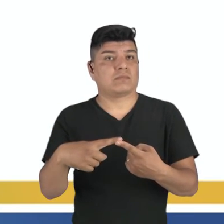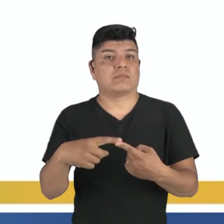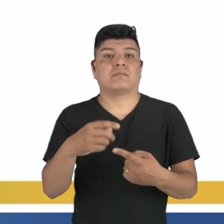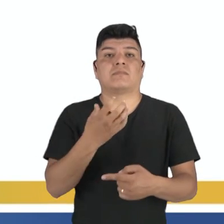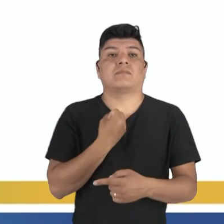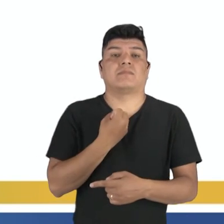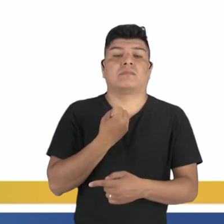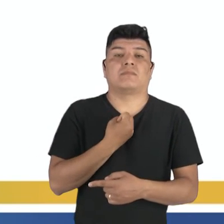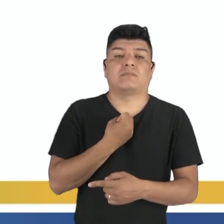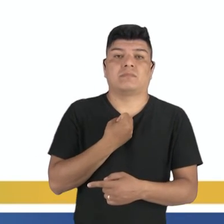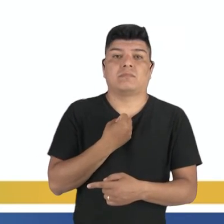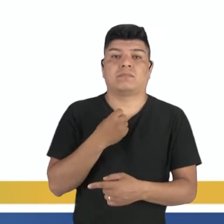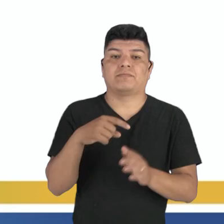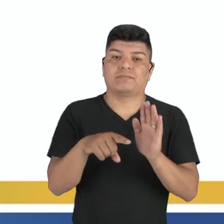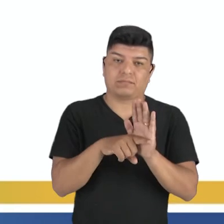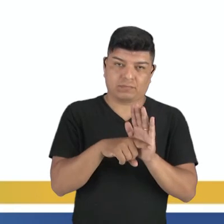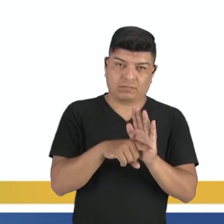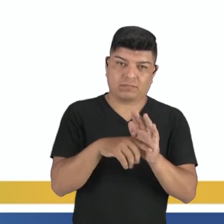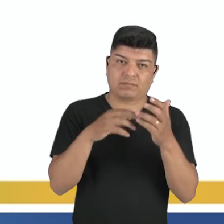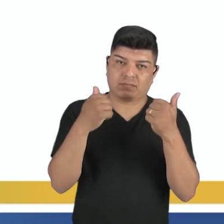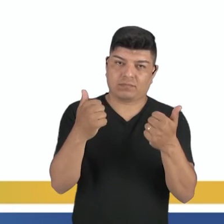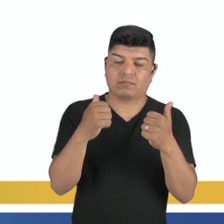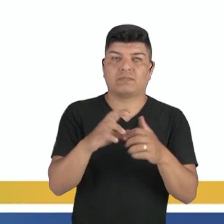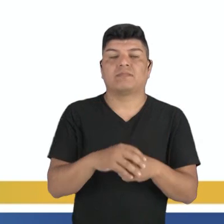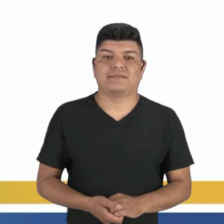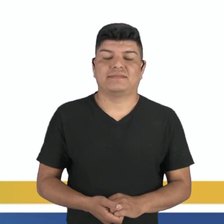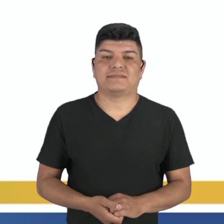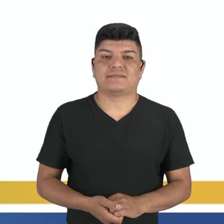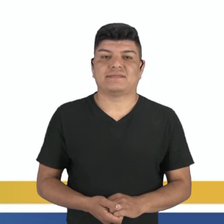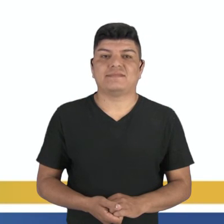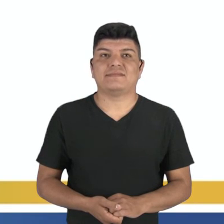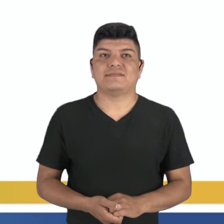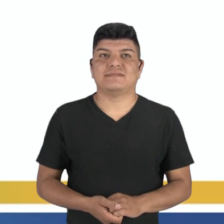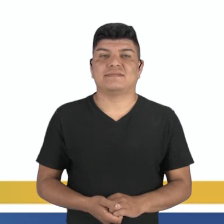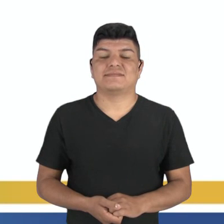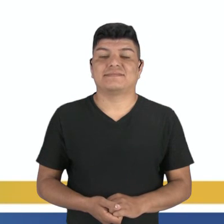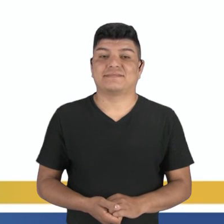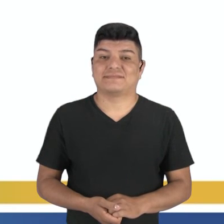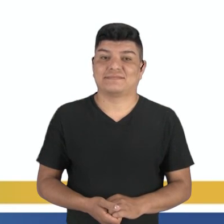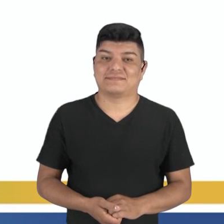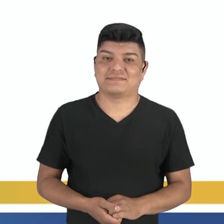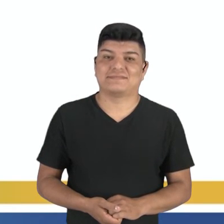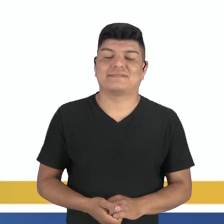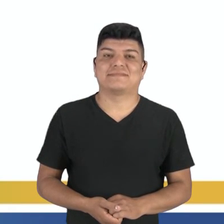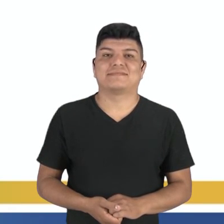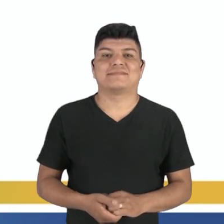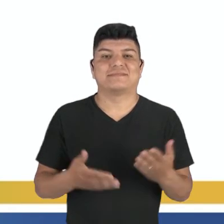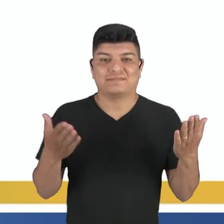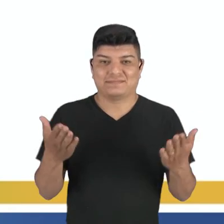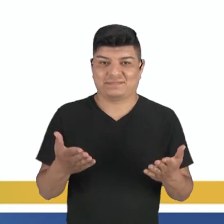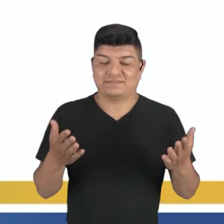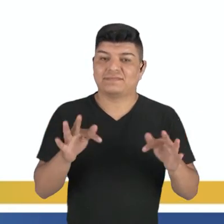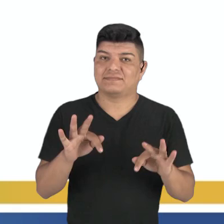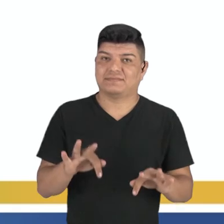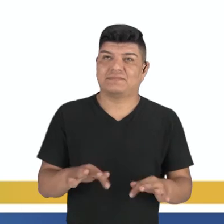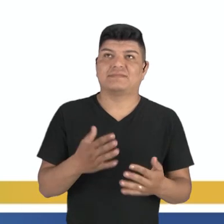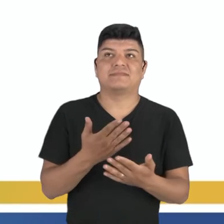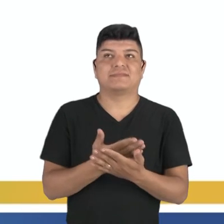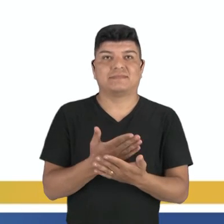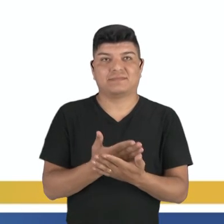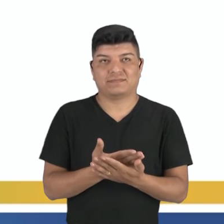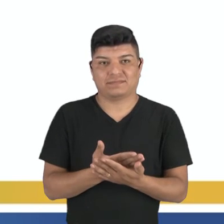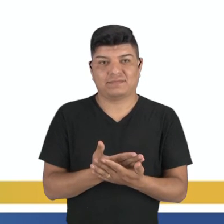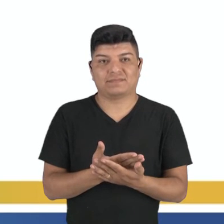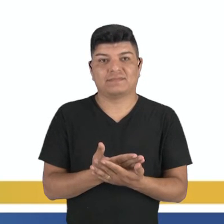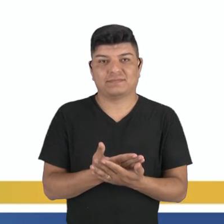um número negativo, certo? Muito bem. Bom, então, por hoje nós vamos encerrando nossa aula por